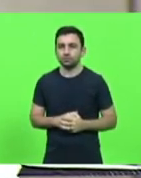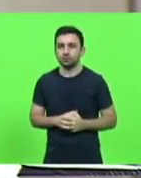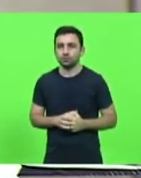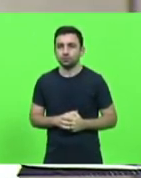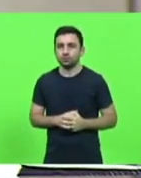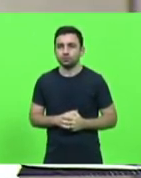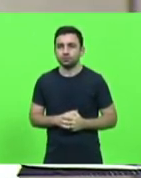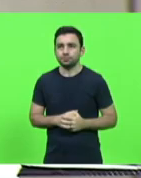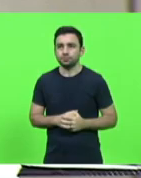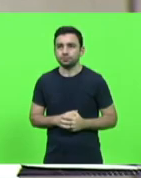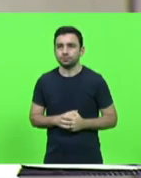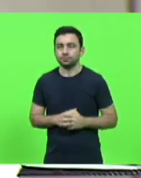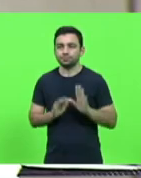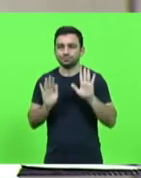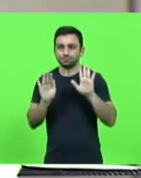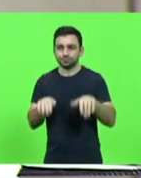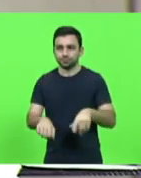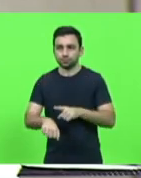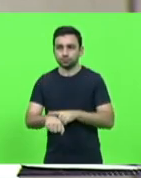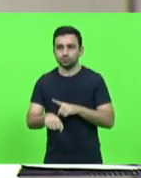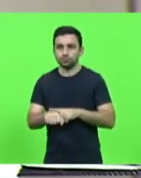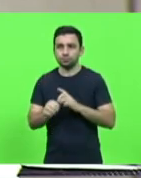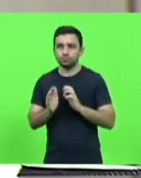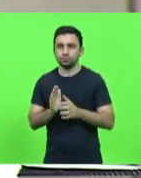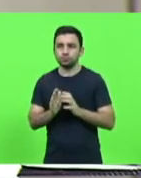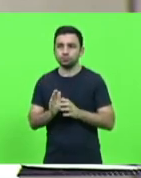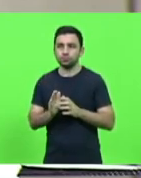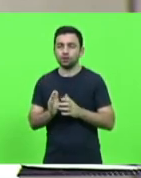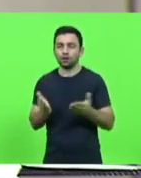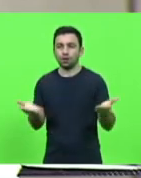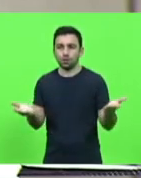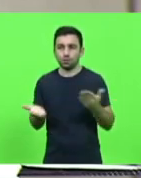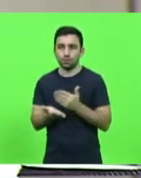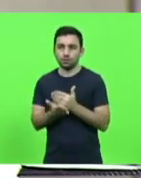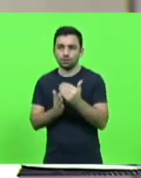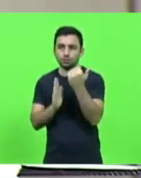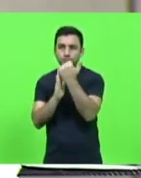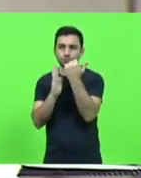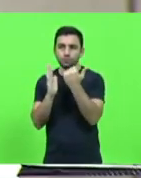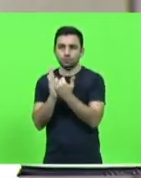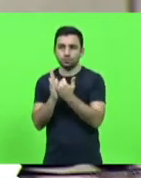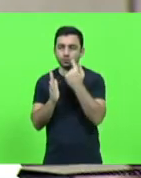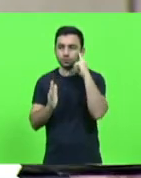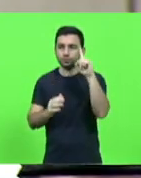Finalizando o horário destinado aos partidos políticos, entraremos, então, na ordem do dia.